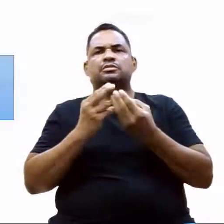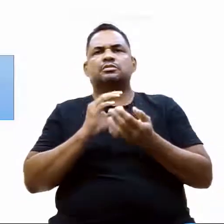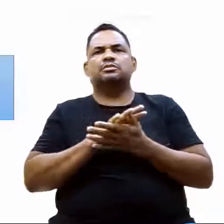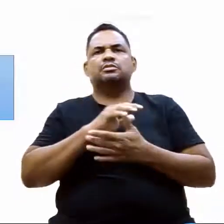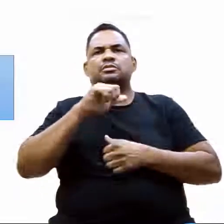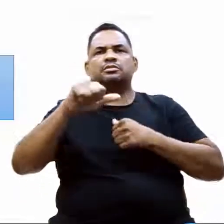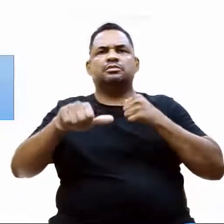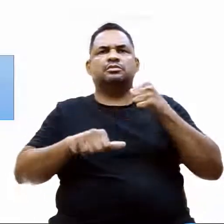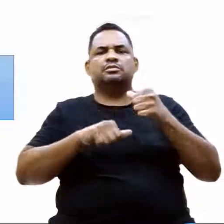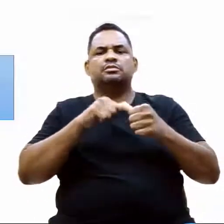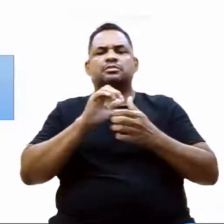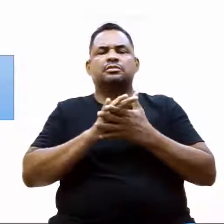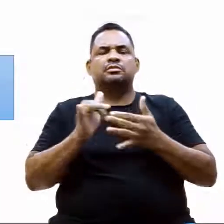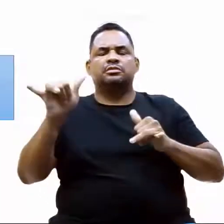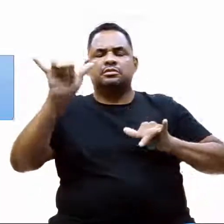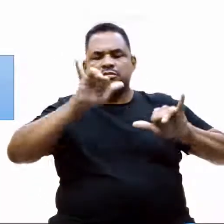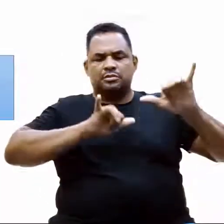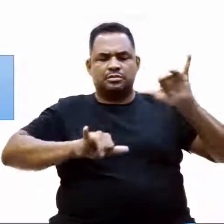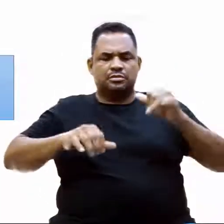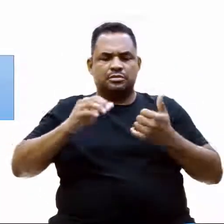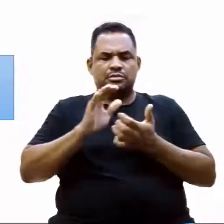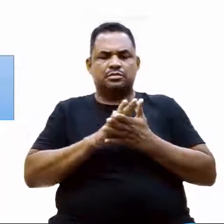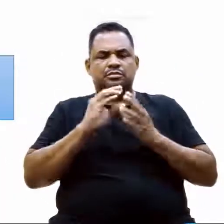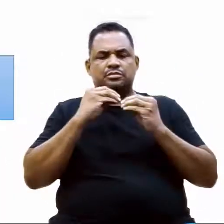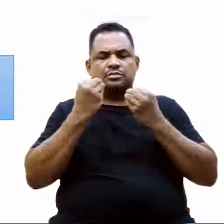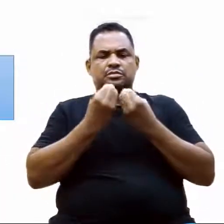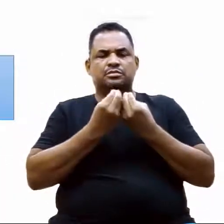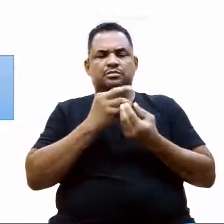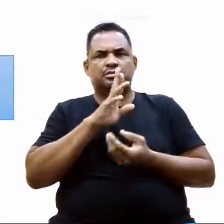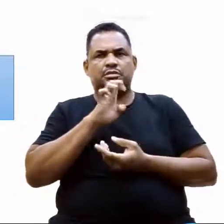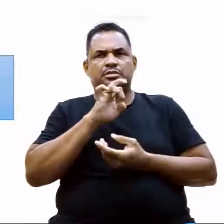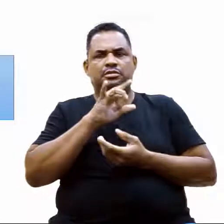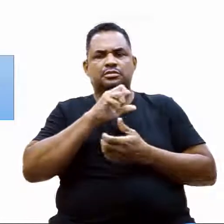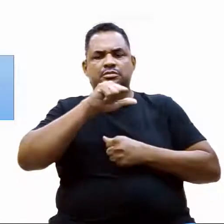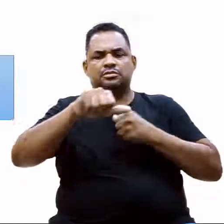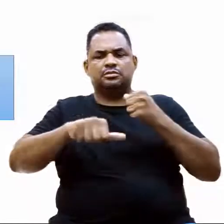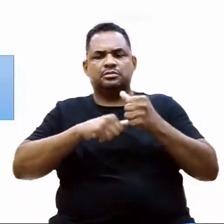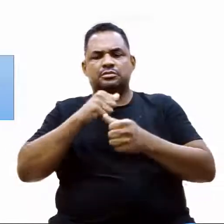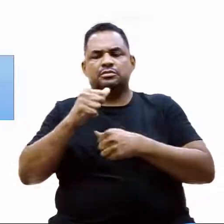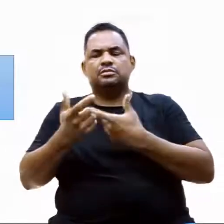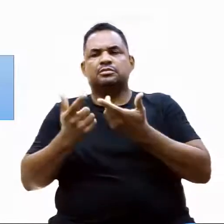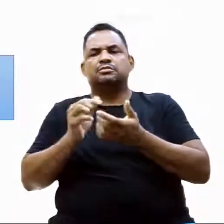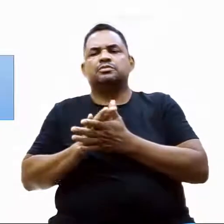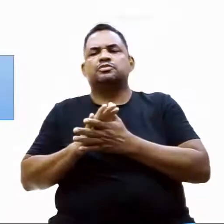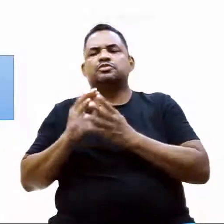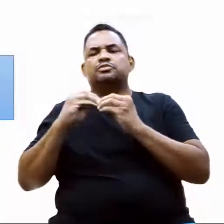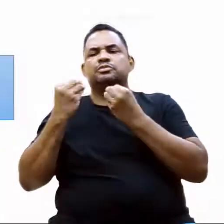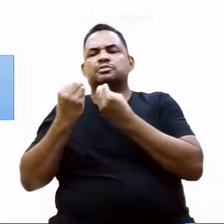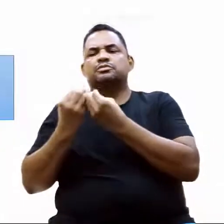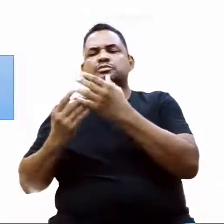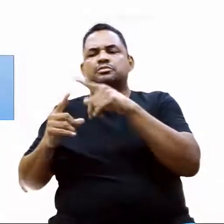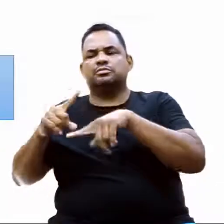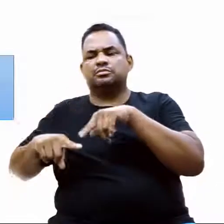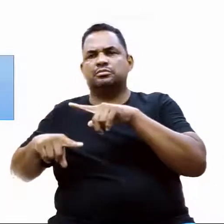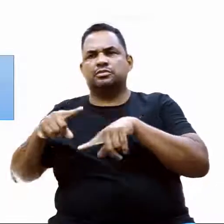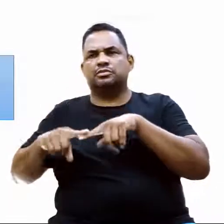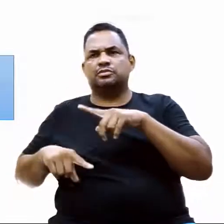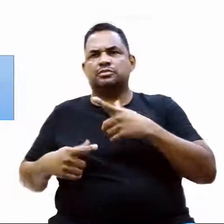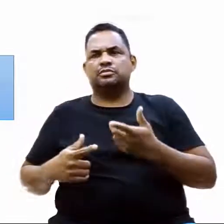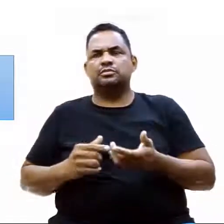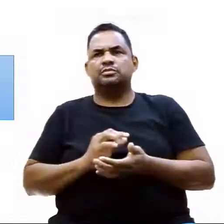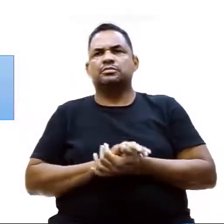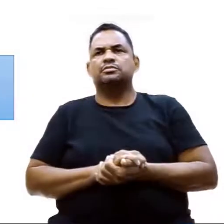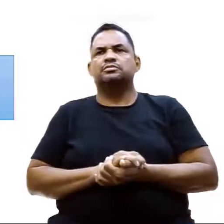Transformação química. Substâncias reagentes se transformaram em nova substância como produto. Ou seja,